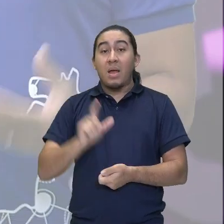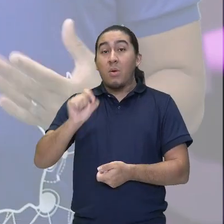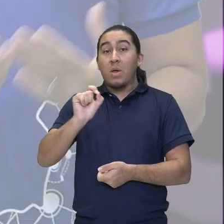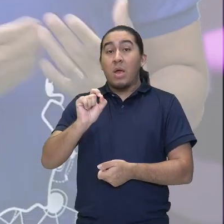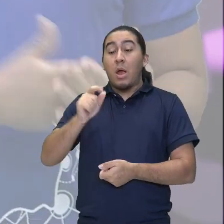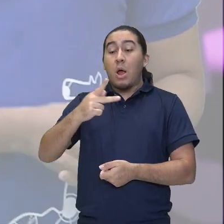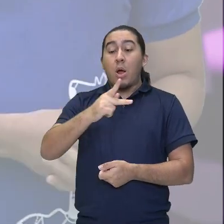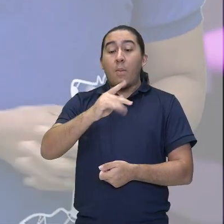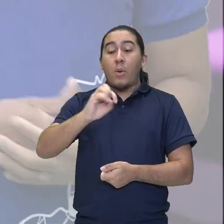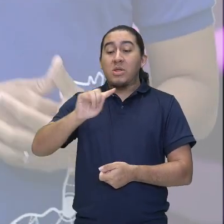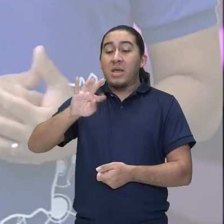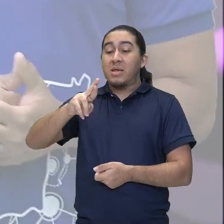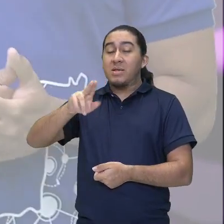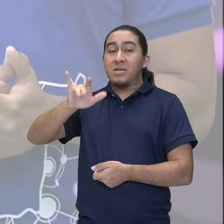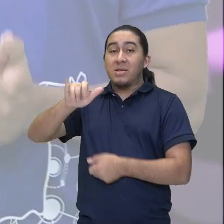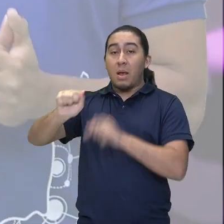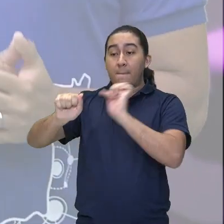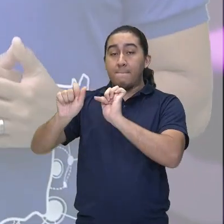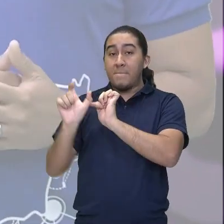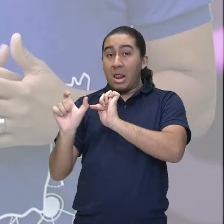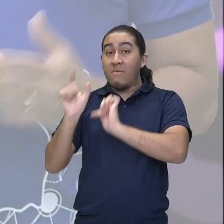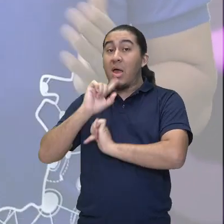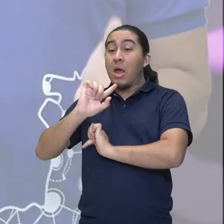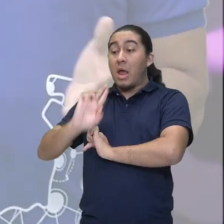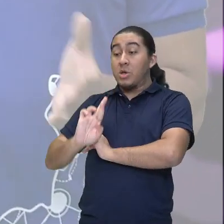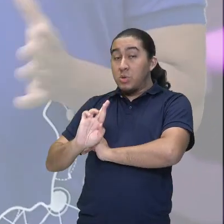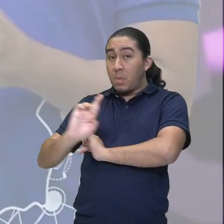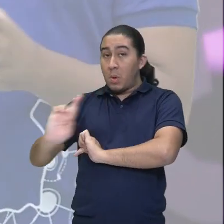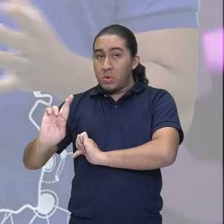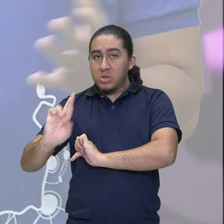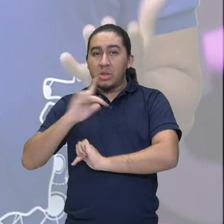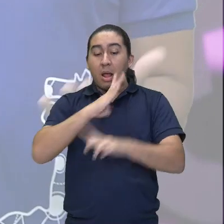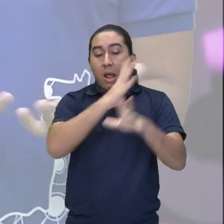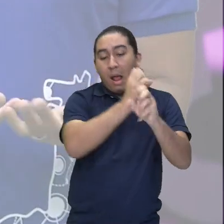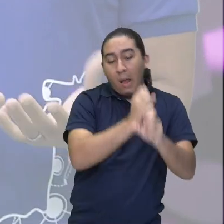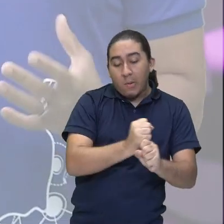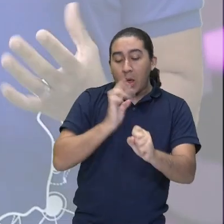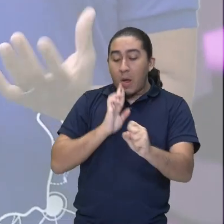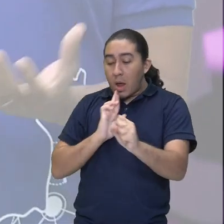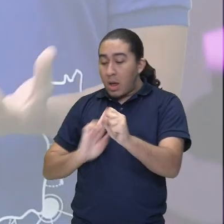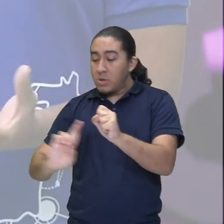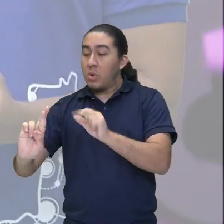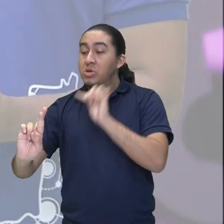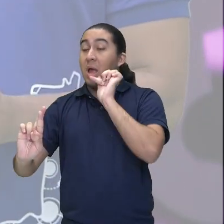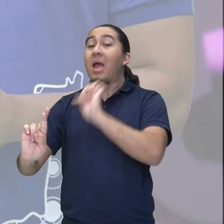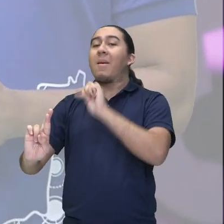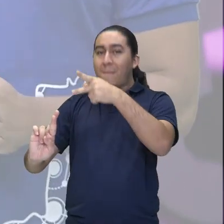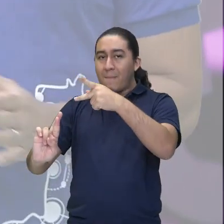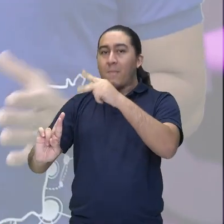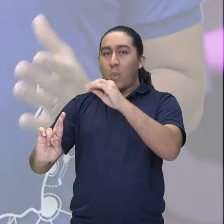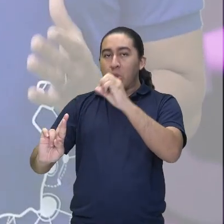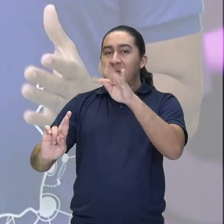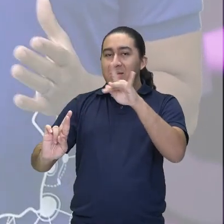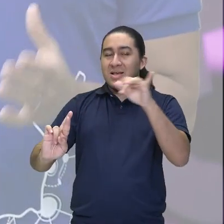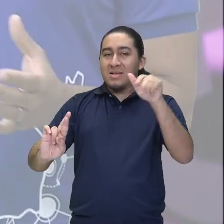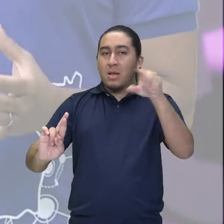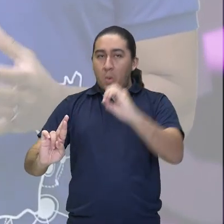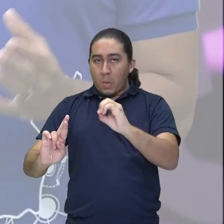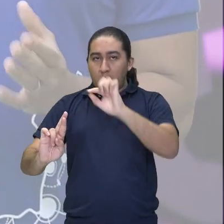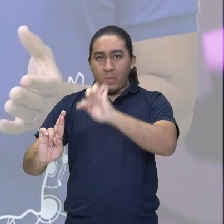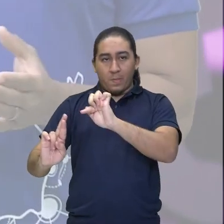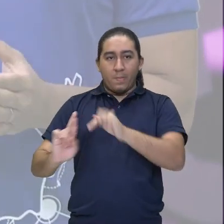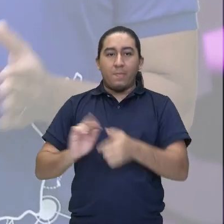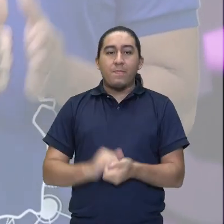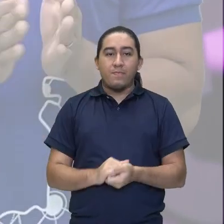resultado dessa operação matemática. O que consiste a potenciação, professor? A